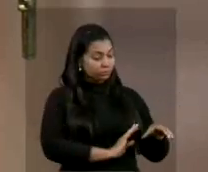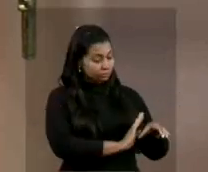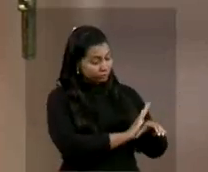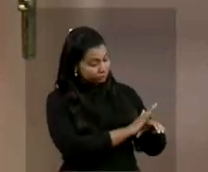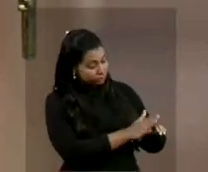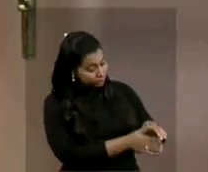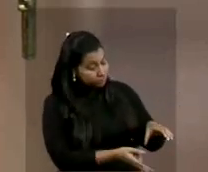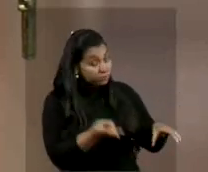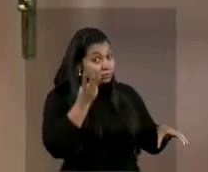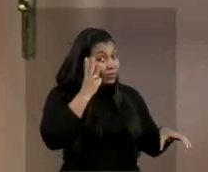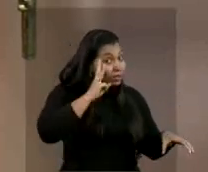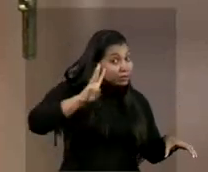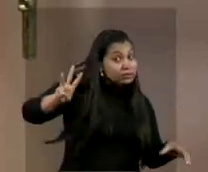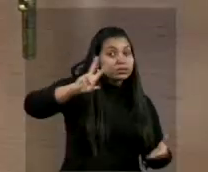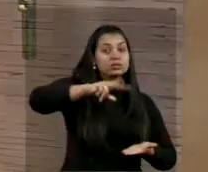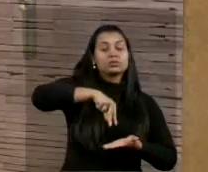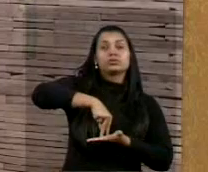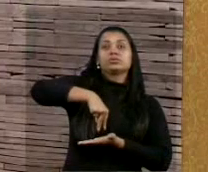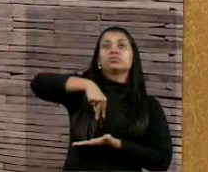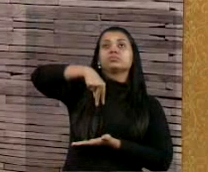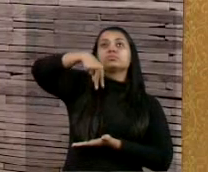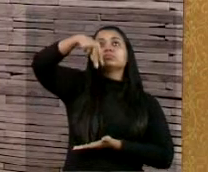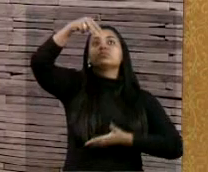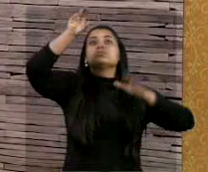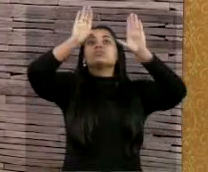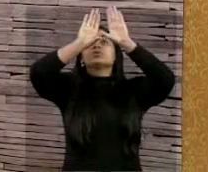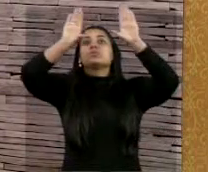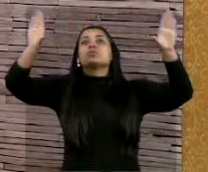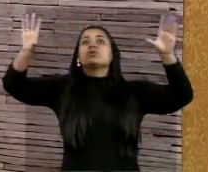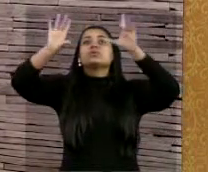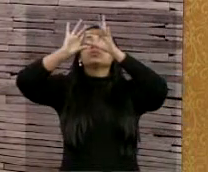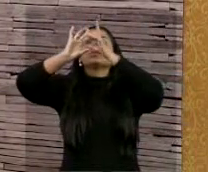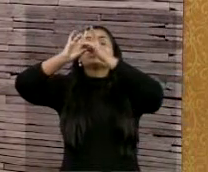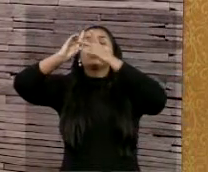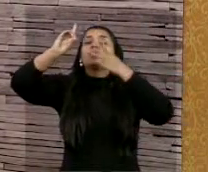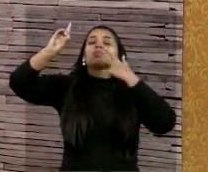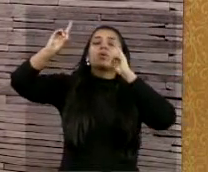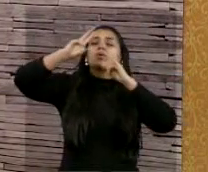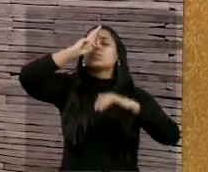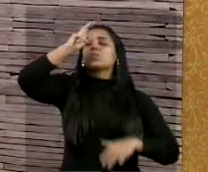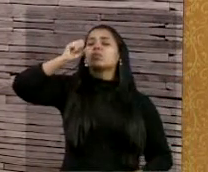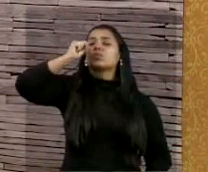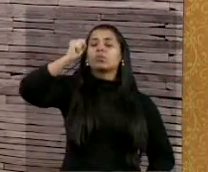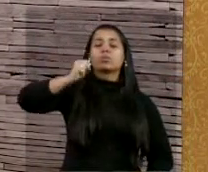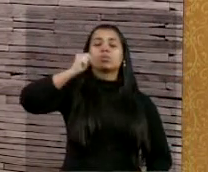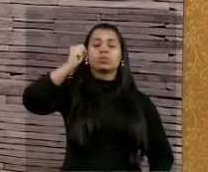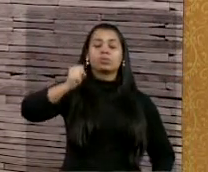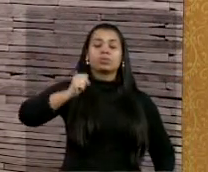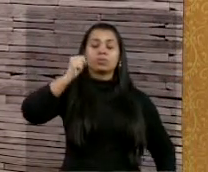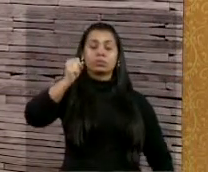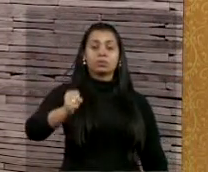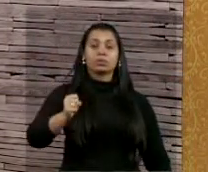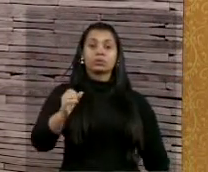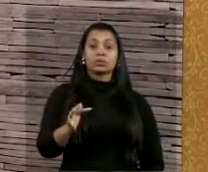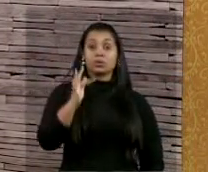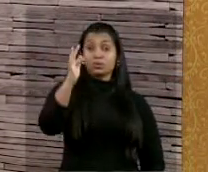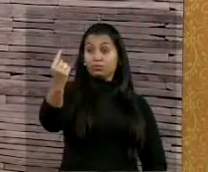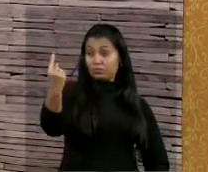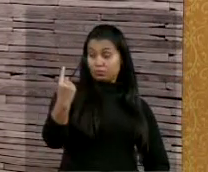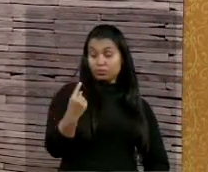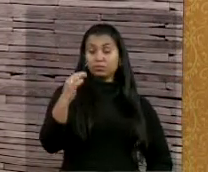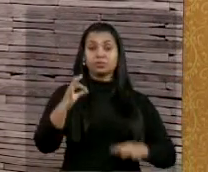sepultado, desceu à mansão dos mortos, ressuscitou ao terceiro dia, subiu aos céus, está sentado à direita de Deus